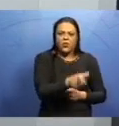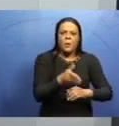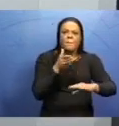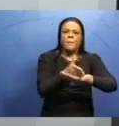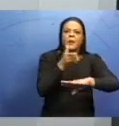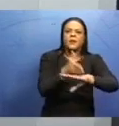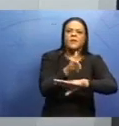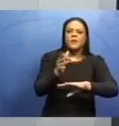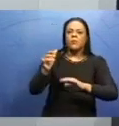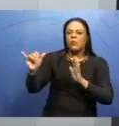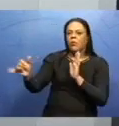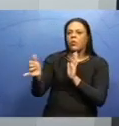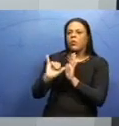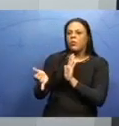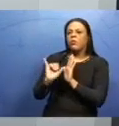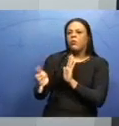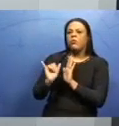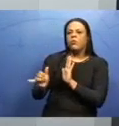fábula.